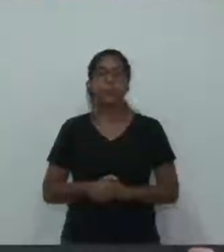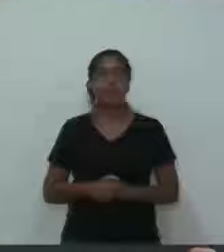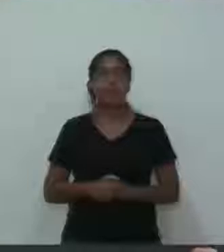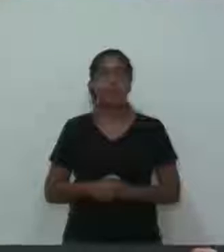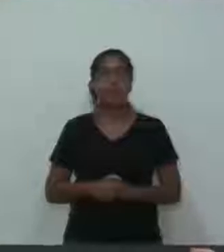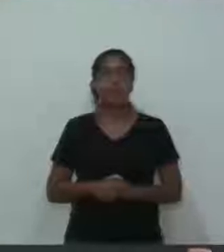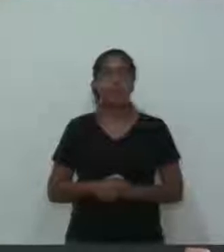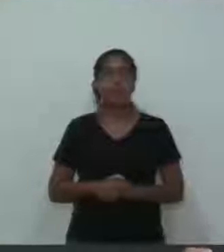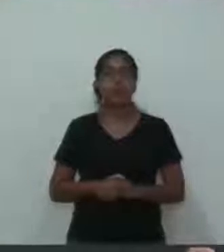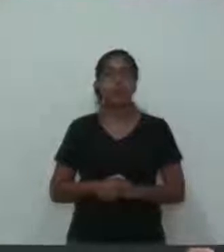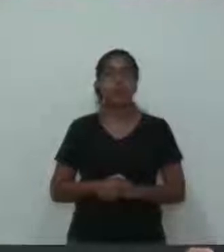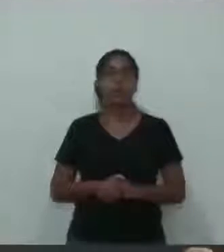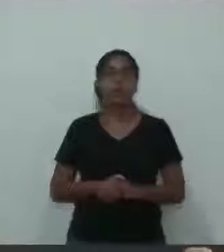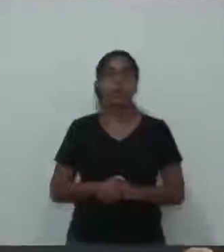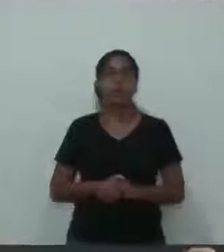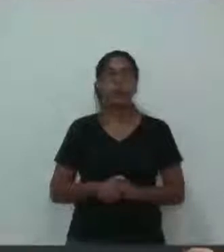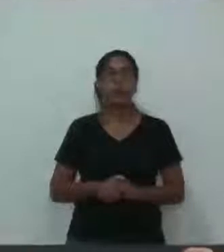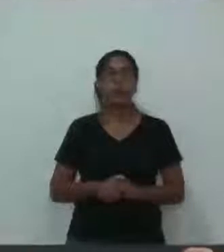Tem a palavra, Marcos, depois ele.